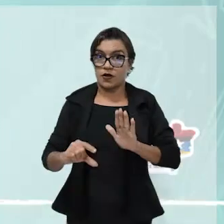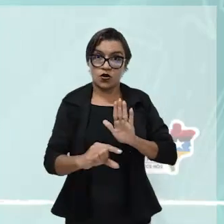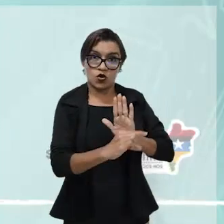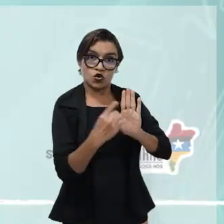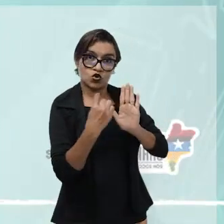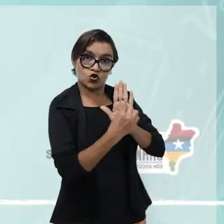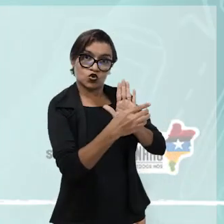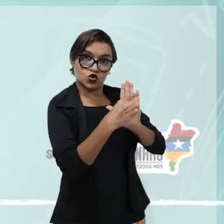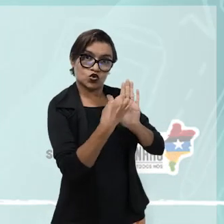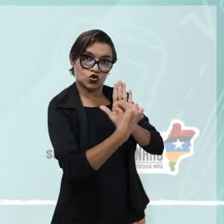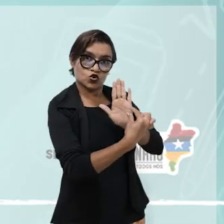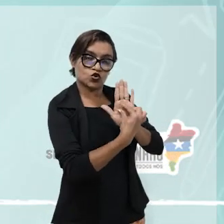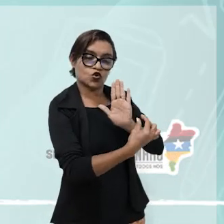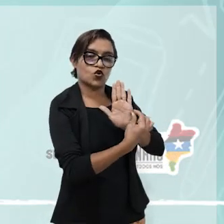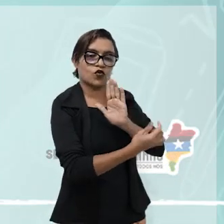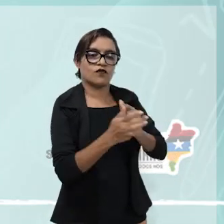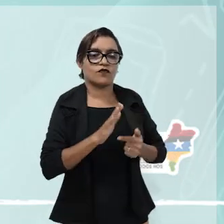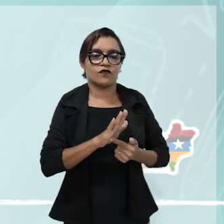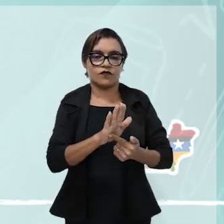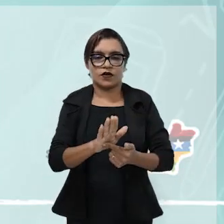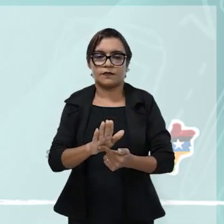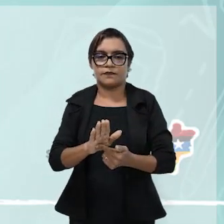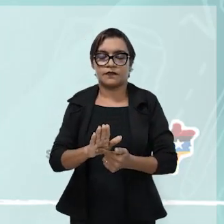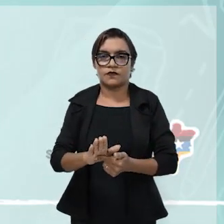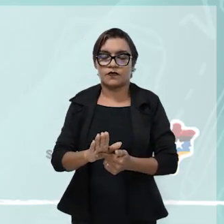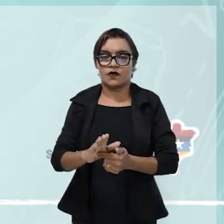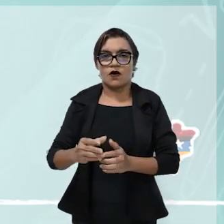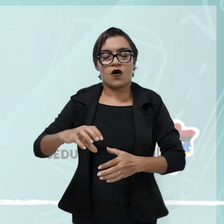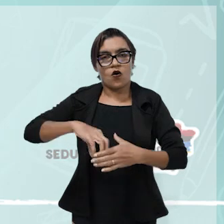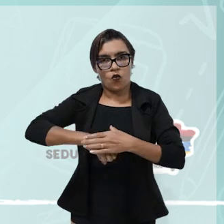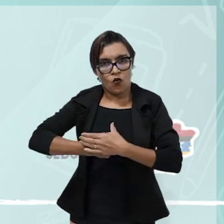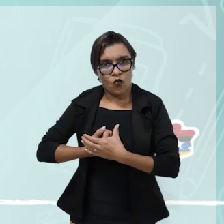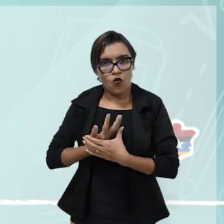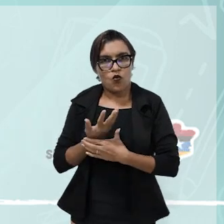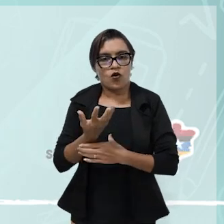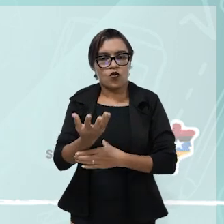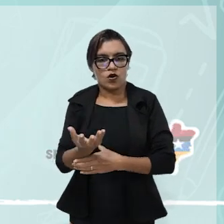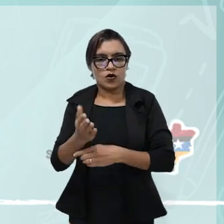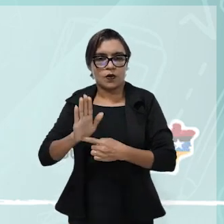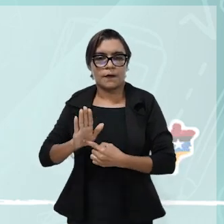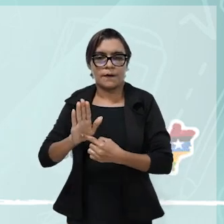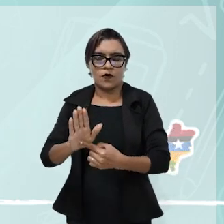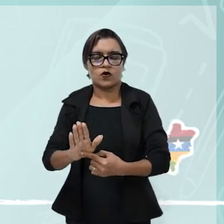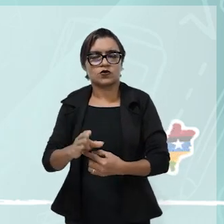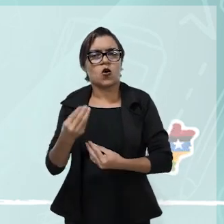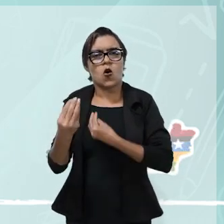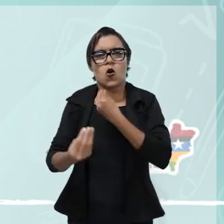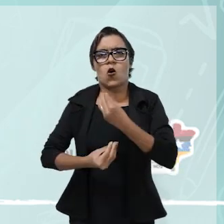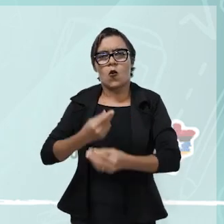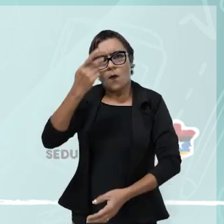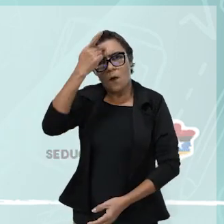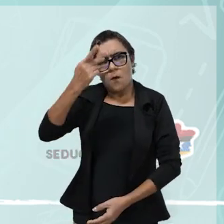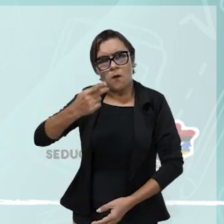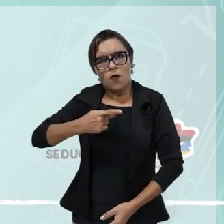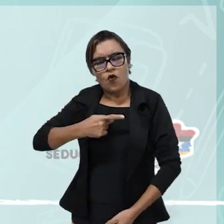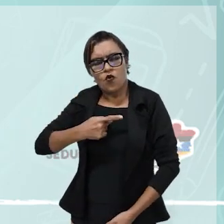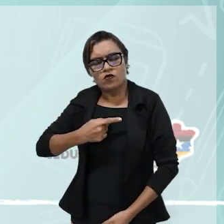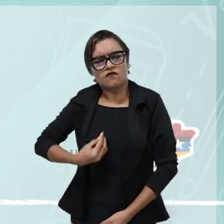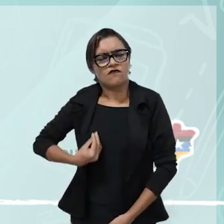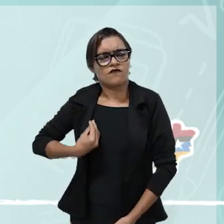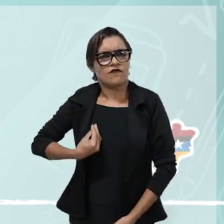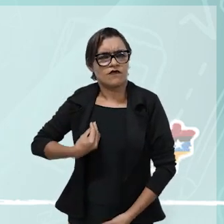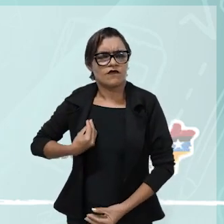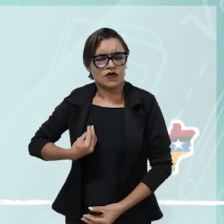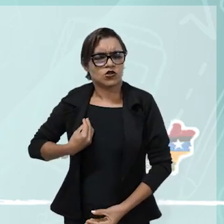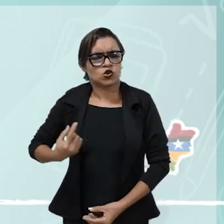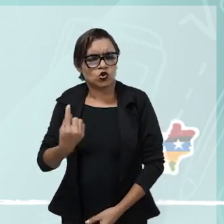lírico afirma estar em conflito com o seu próprio ser, que lhe parece insuportável, não posso viver comigo. Contudo, não pode